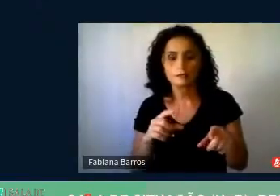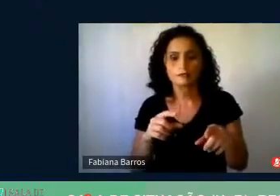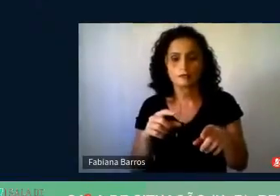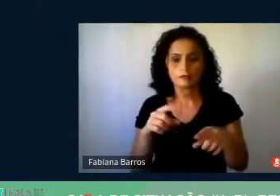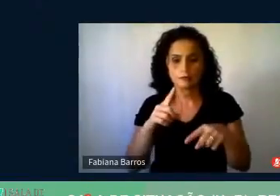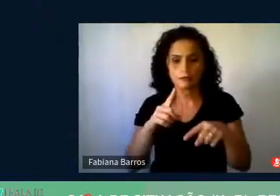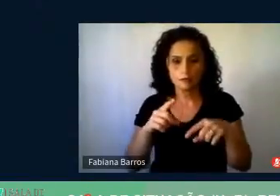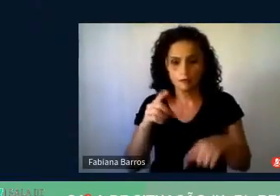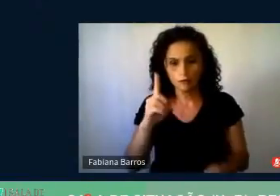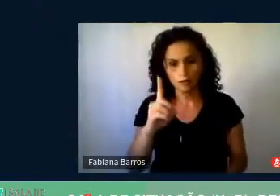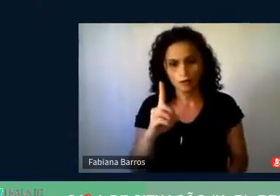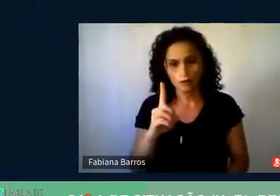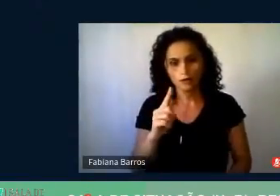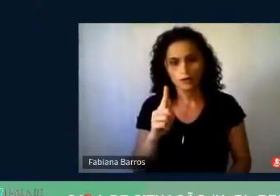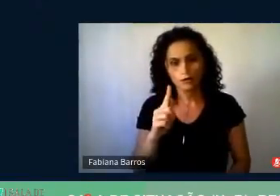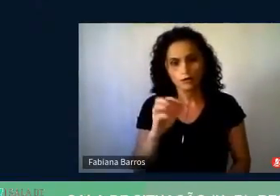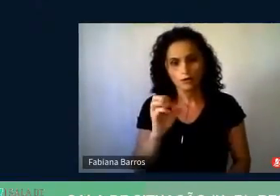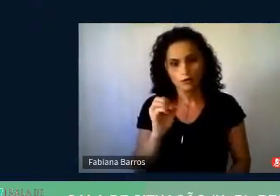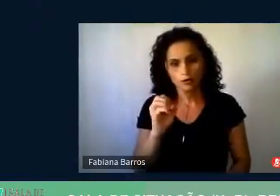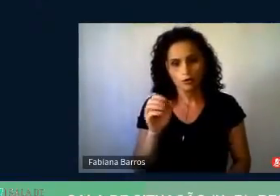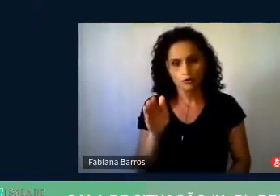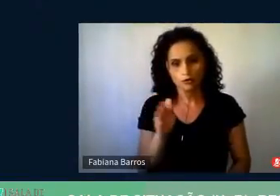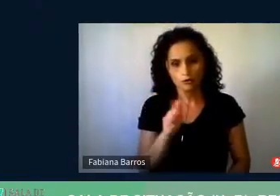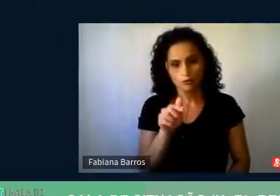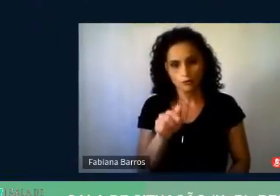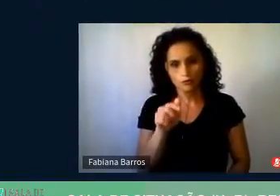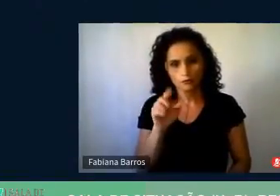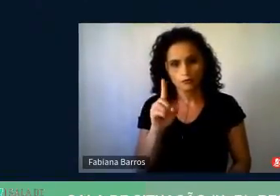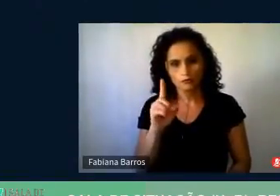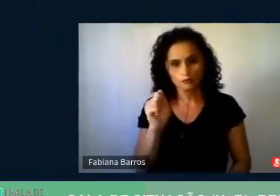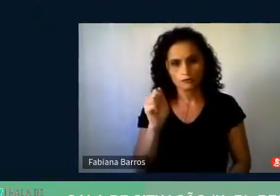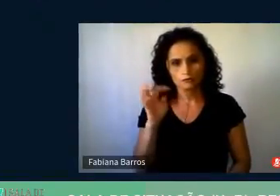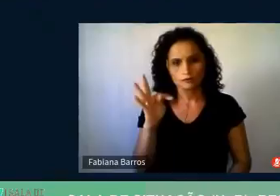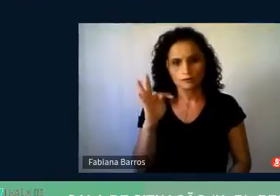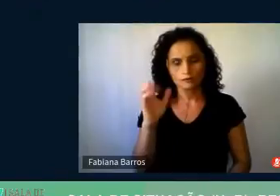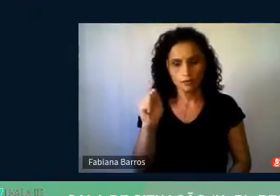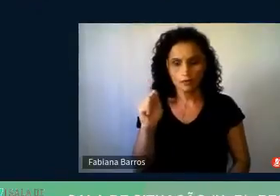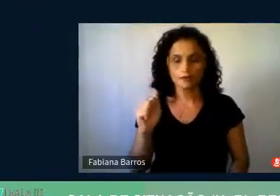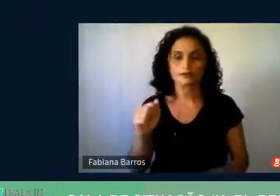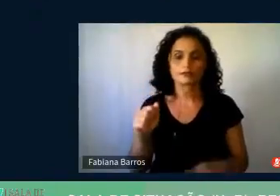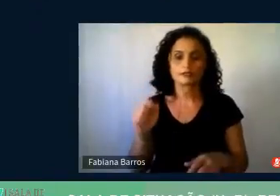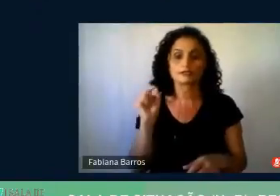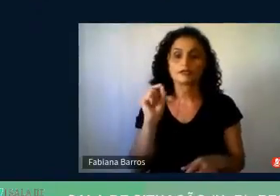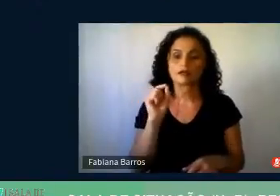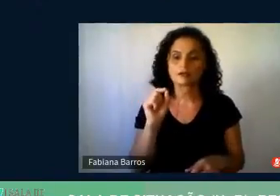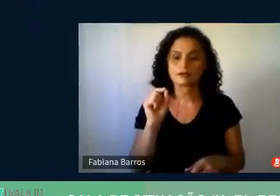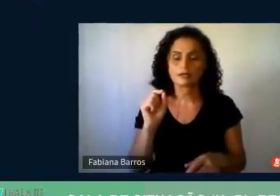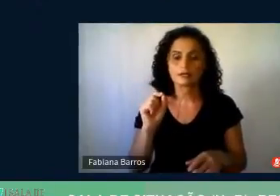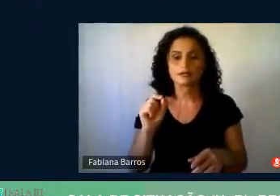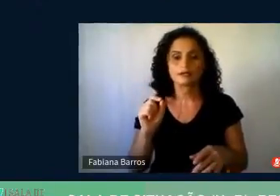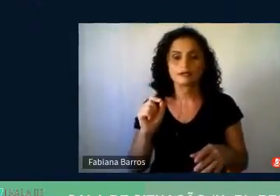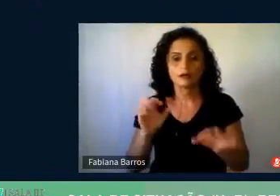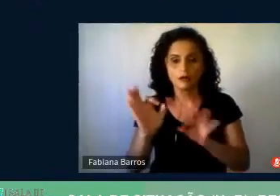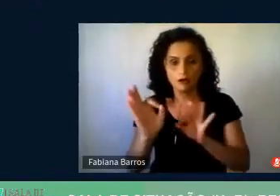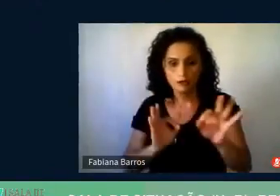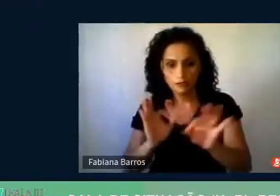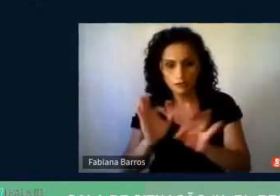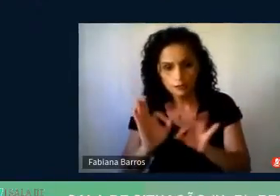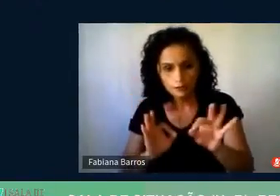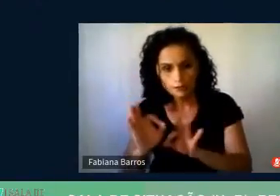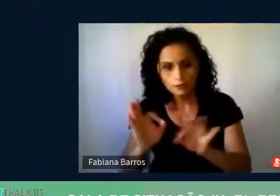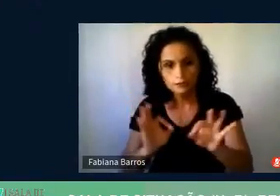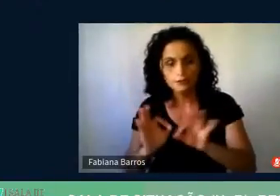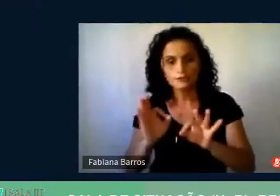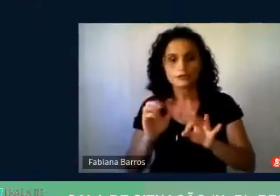ajuda a poder fazer a gestão da informação dos casos e desses contatos para que a